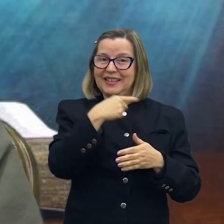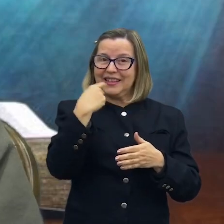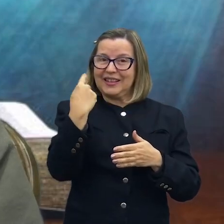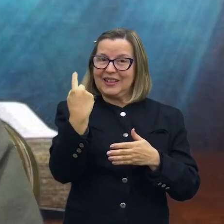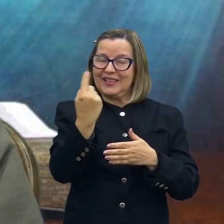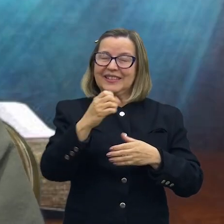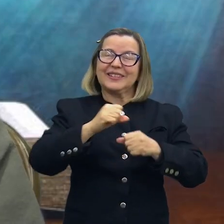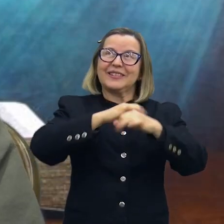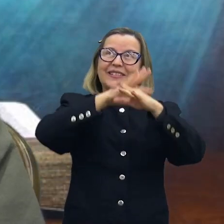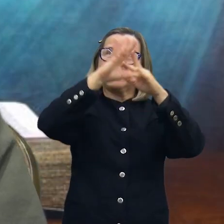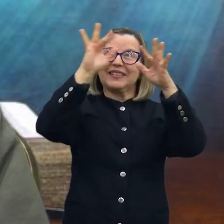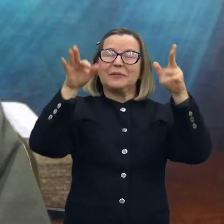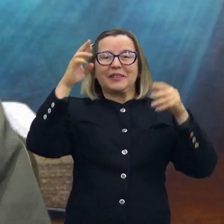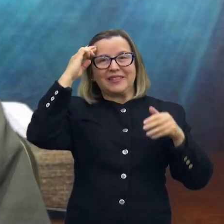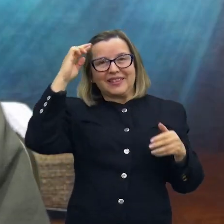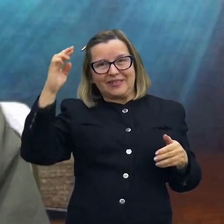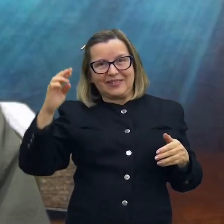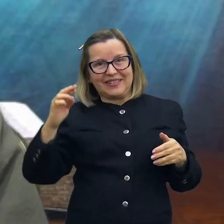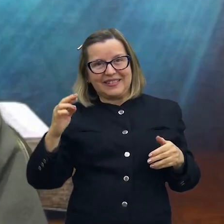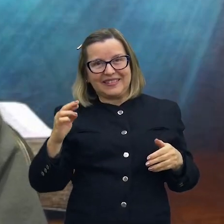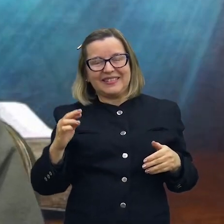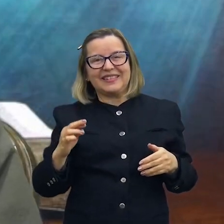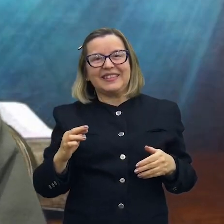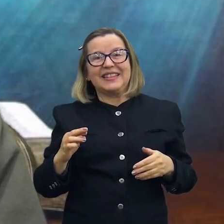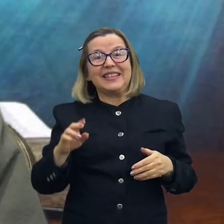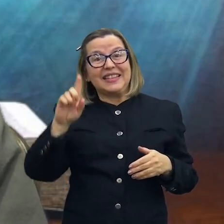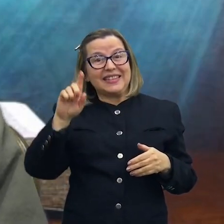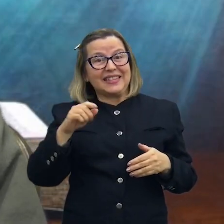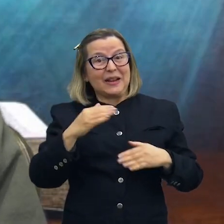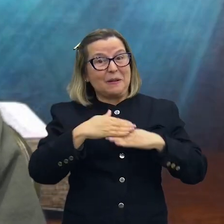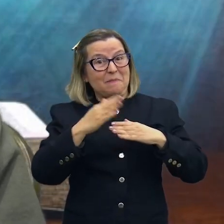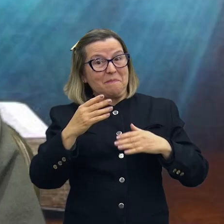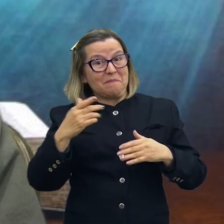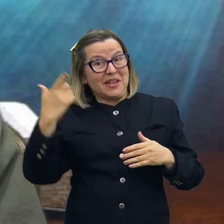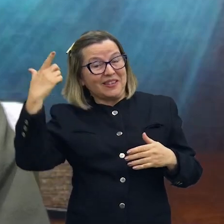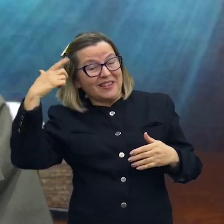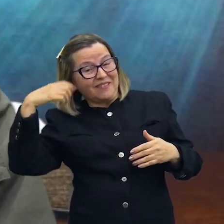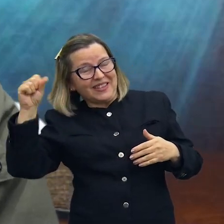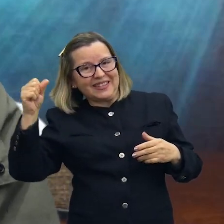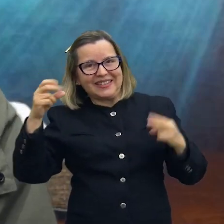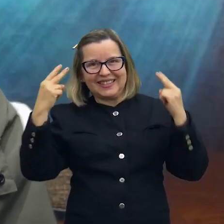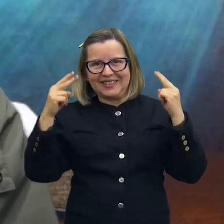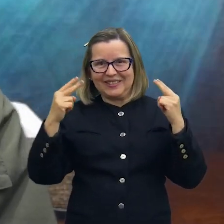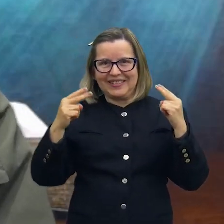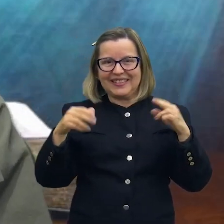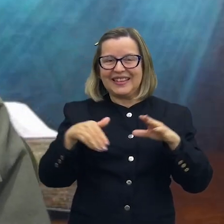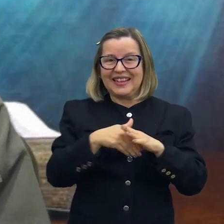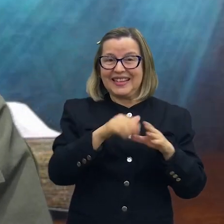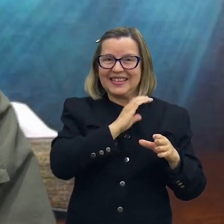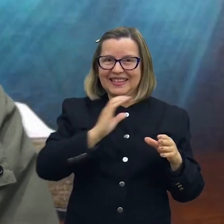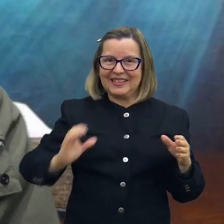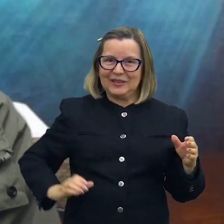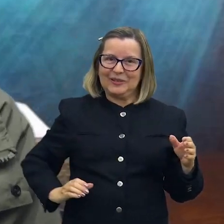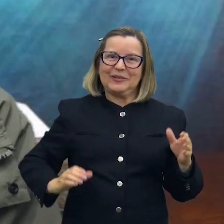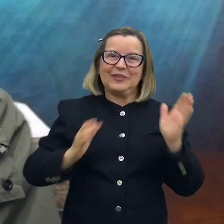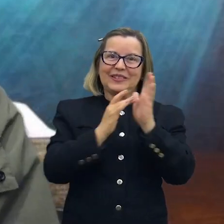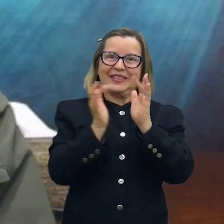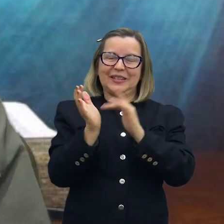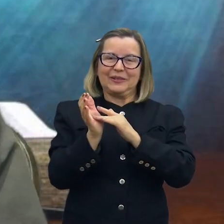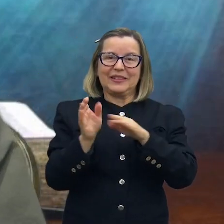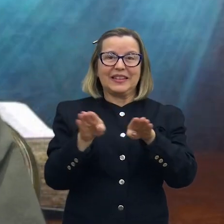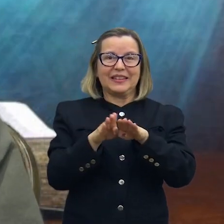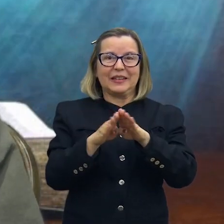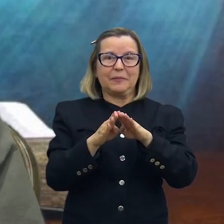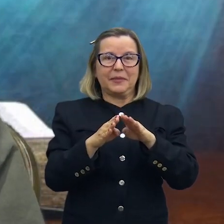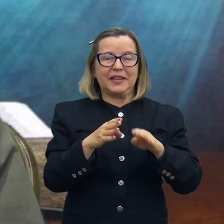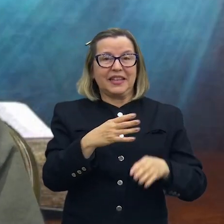ser o quê? Mais do que vencedores. É isso que temos em Cristo Jesus. Sermos mais do que vencedores e